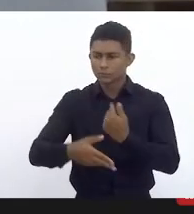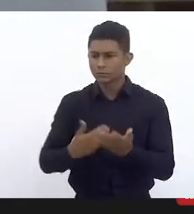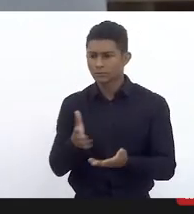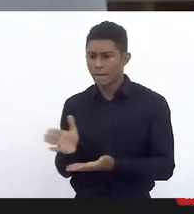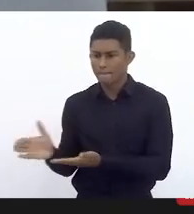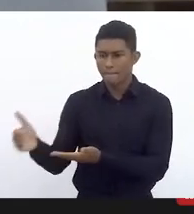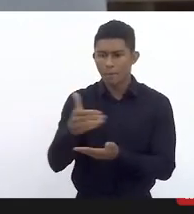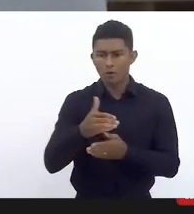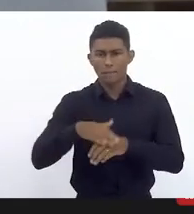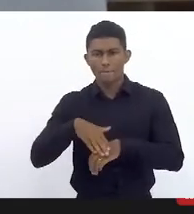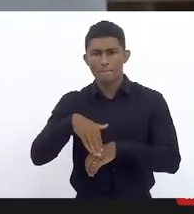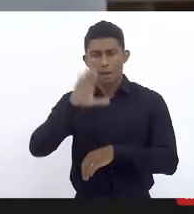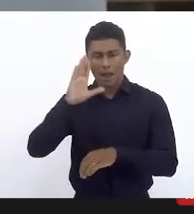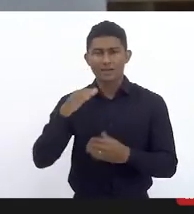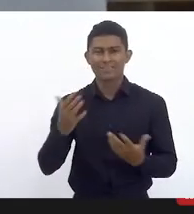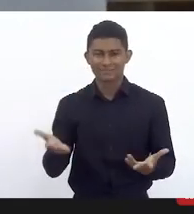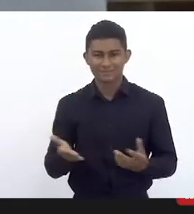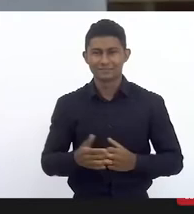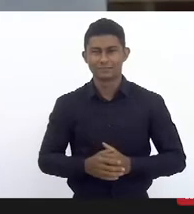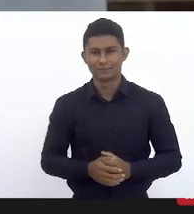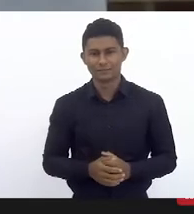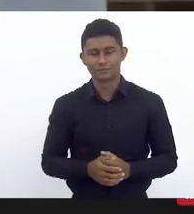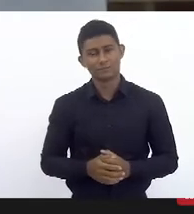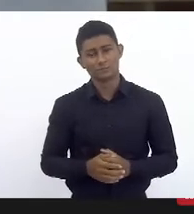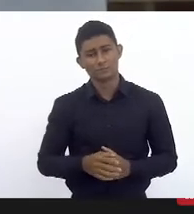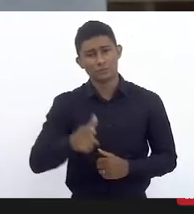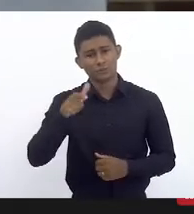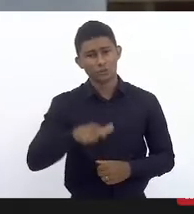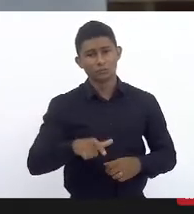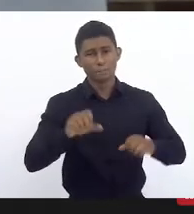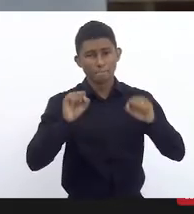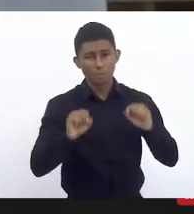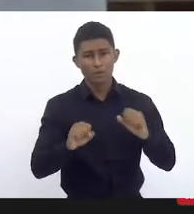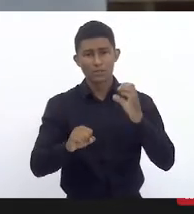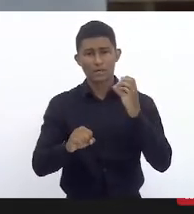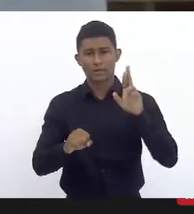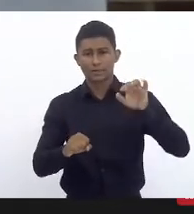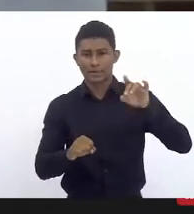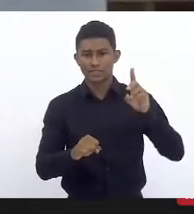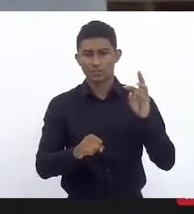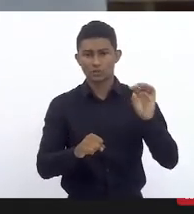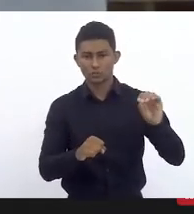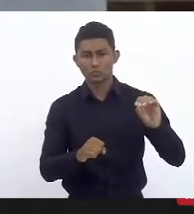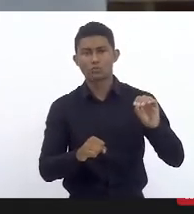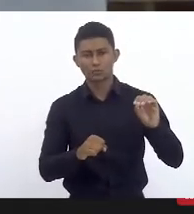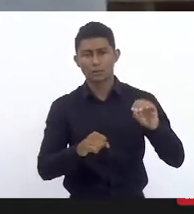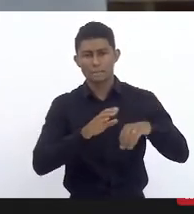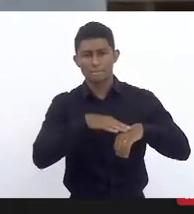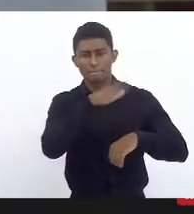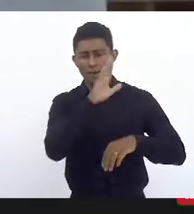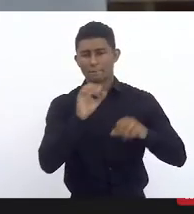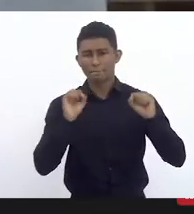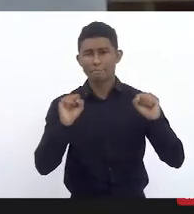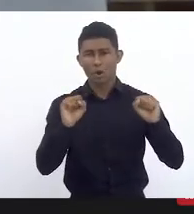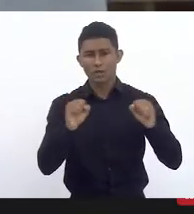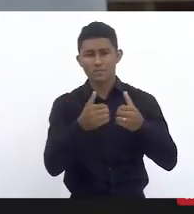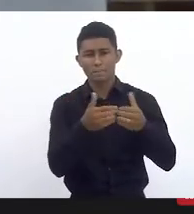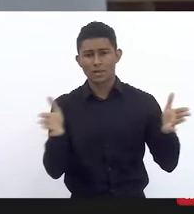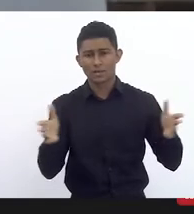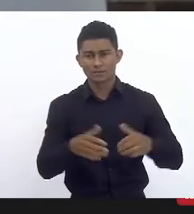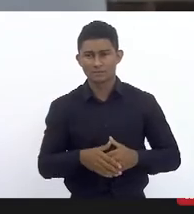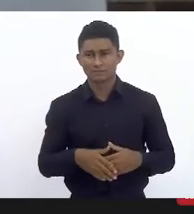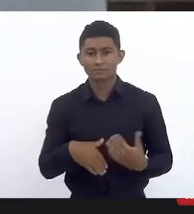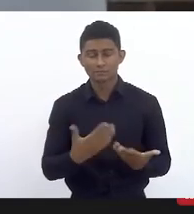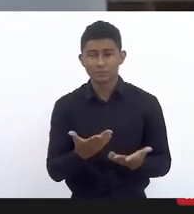E aí, sim, a gente pode, repetindo, abrir o crédito adicional. E desse valor, então, seria os